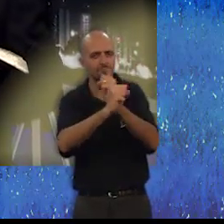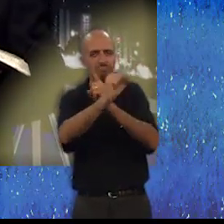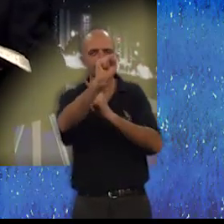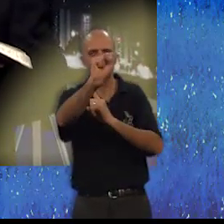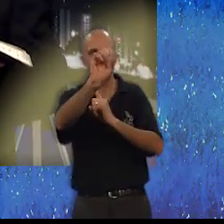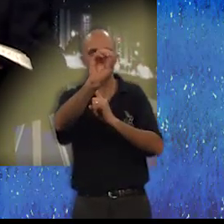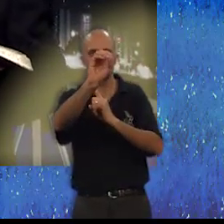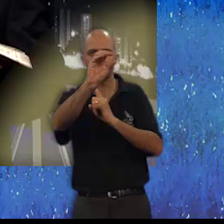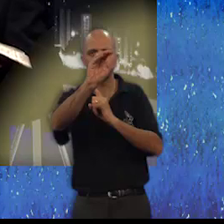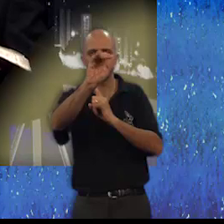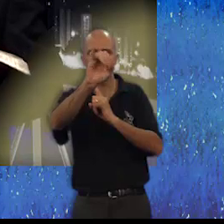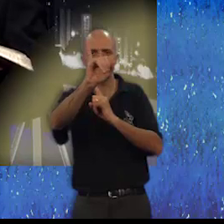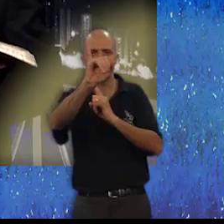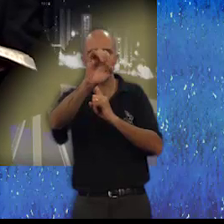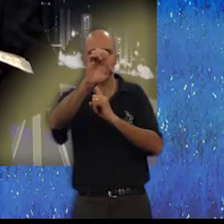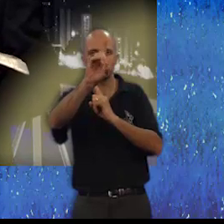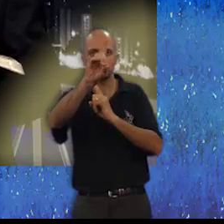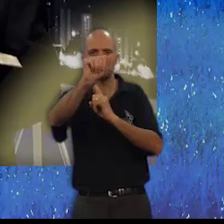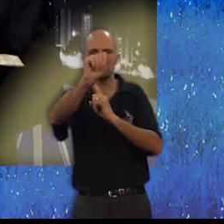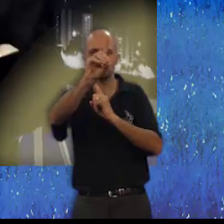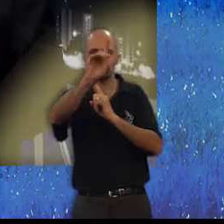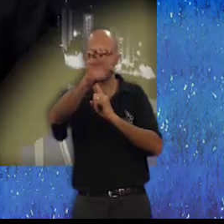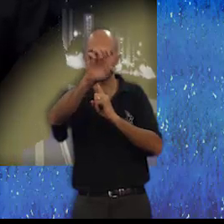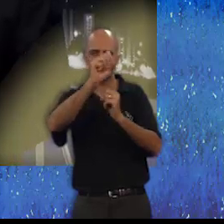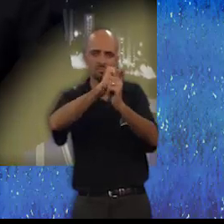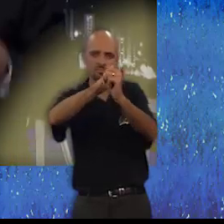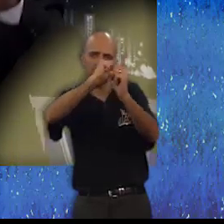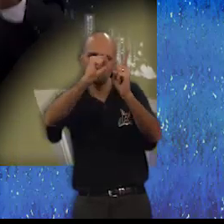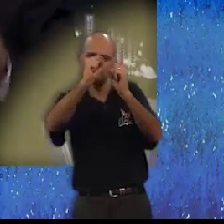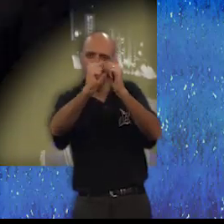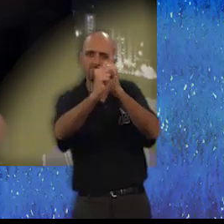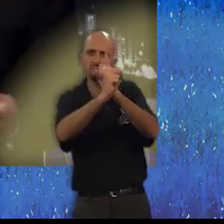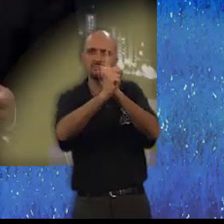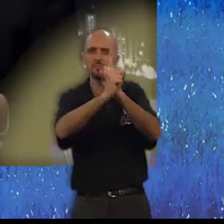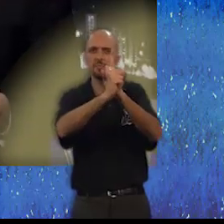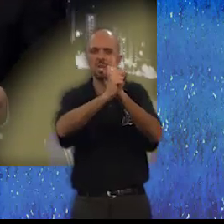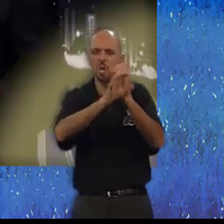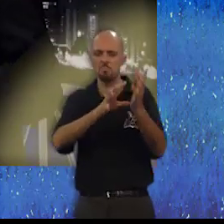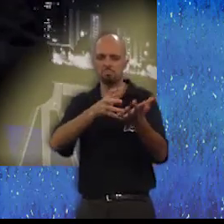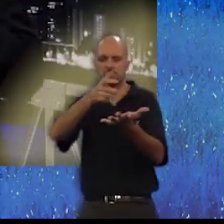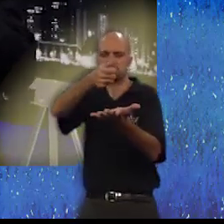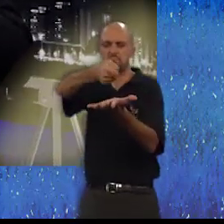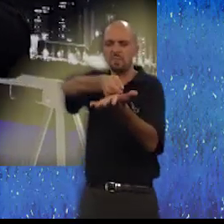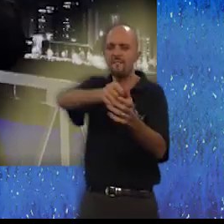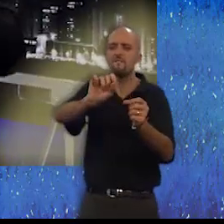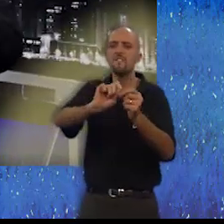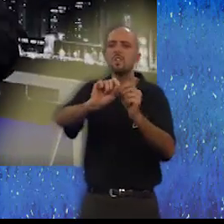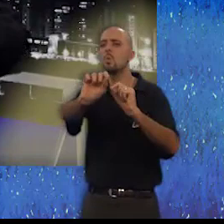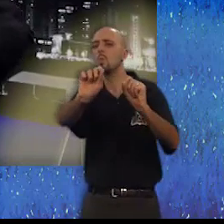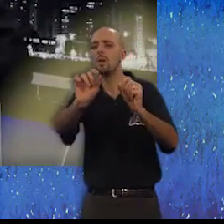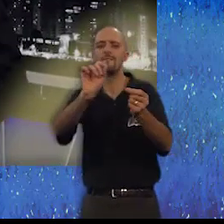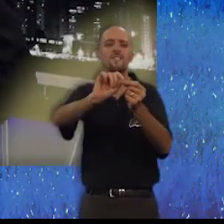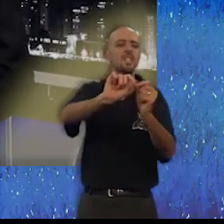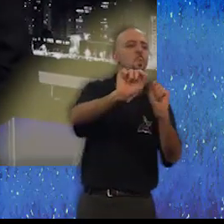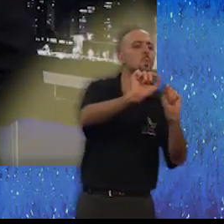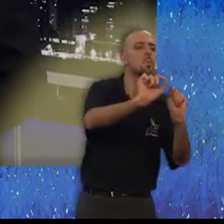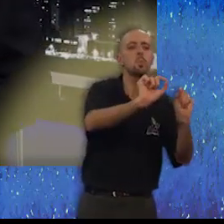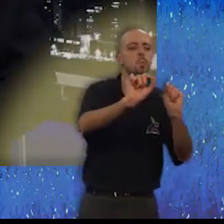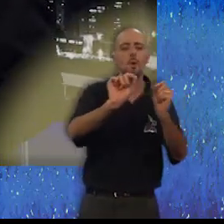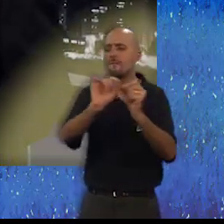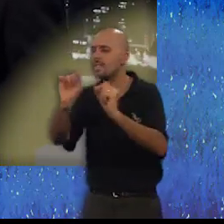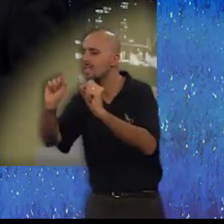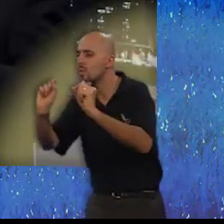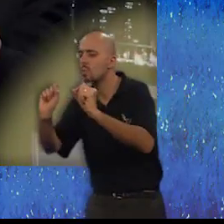a bênção de Deus, para merecer a salvação. Eu tenho uma coisa para te dizer. Eu e você, nós não merecemos